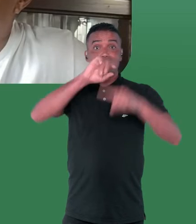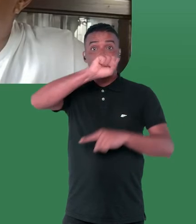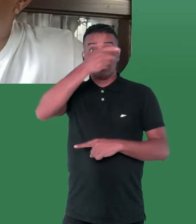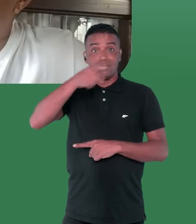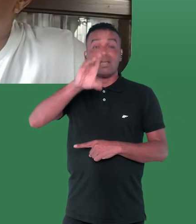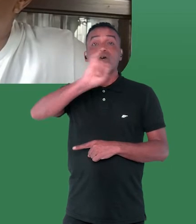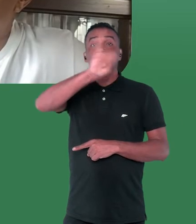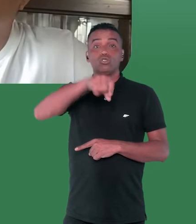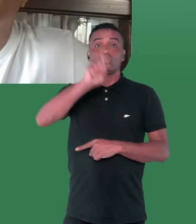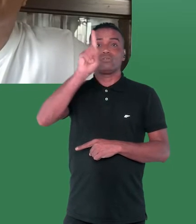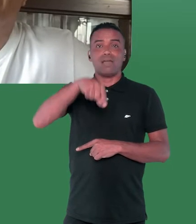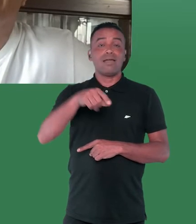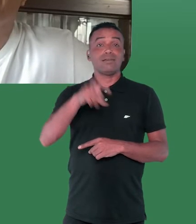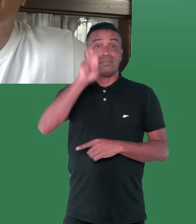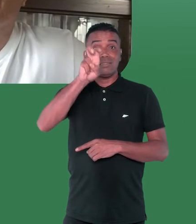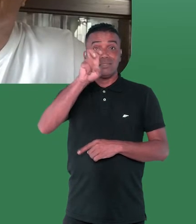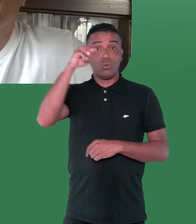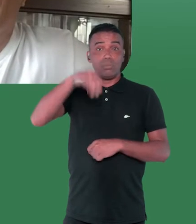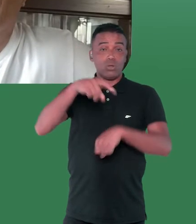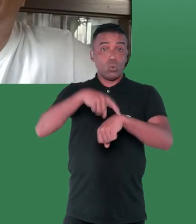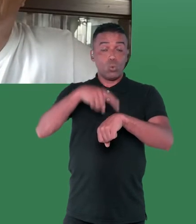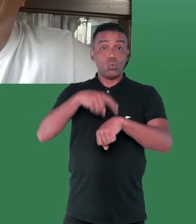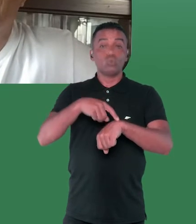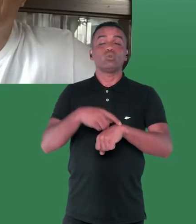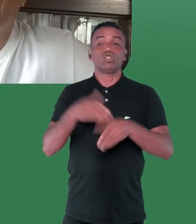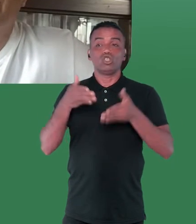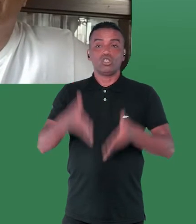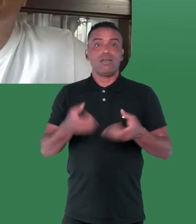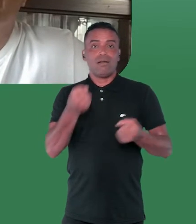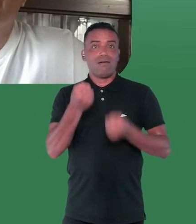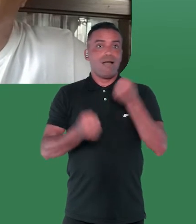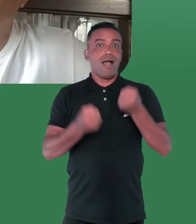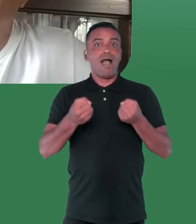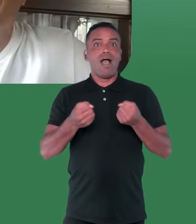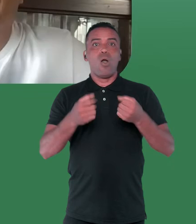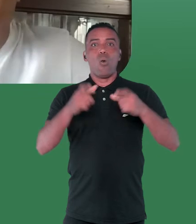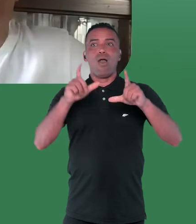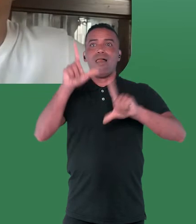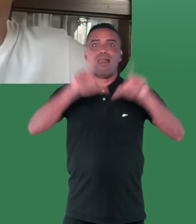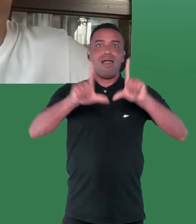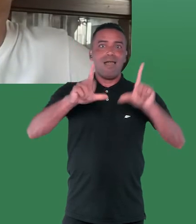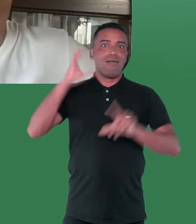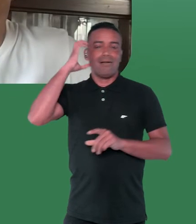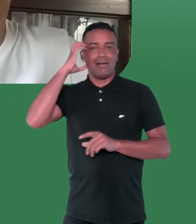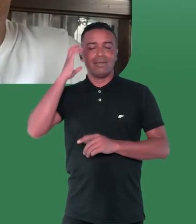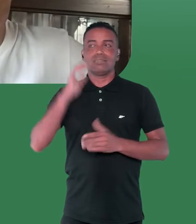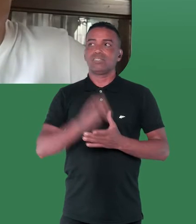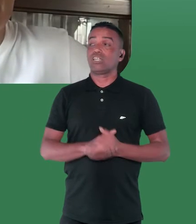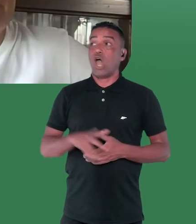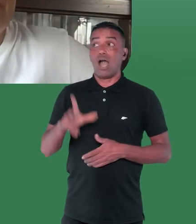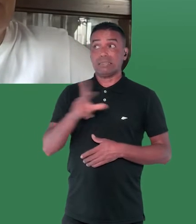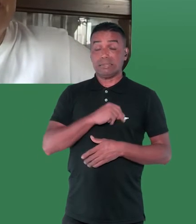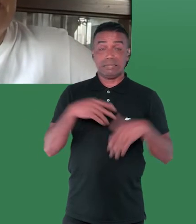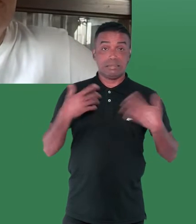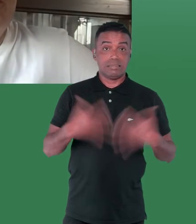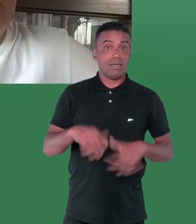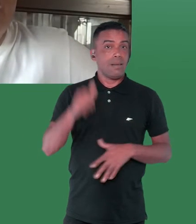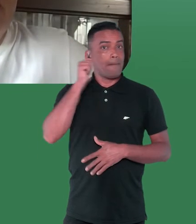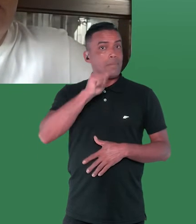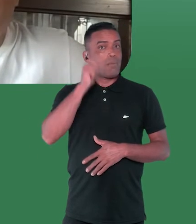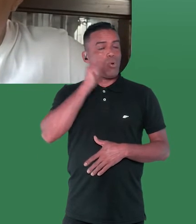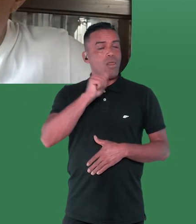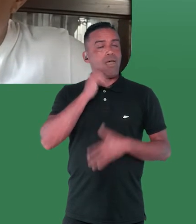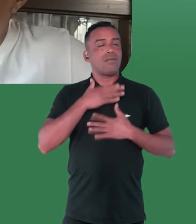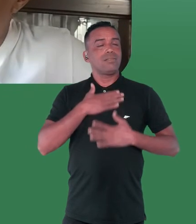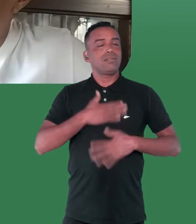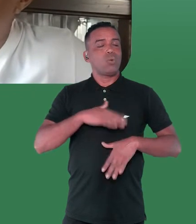Aí, passa uns 5 minutos, chega a Nídia lá embaixo do carro. E na hora do Francelinho, eu falei, tem vai dar M. Eu conheço a minha mulher, que é muito